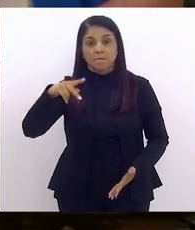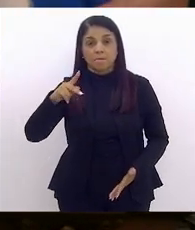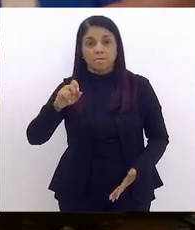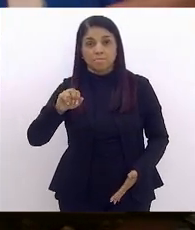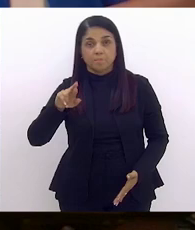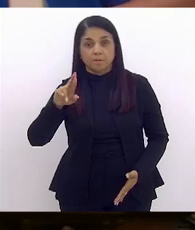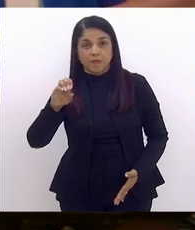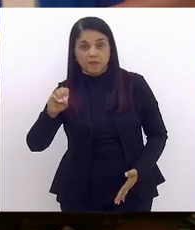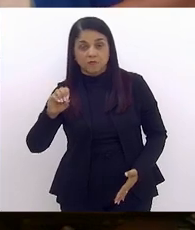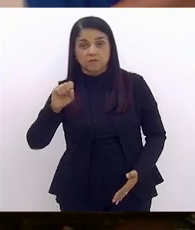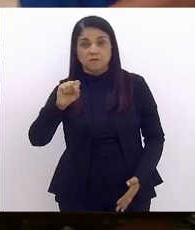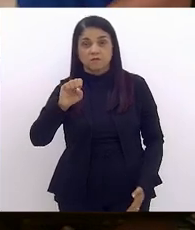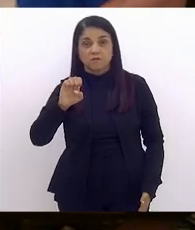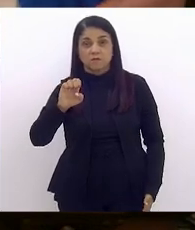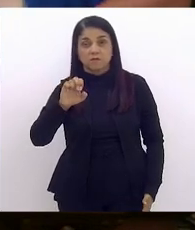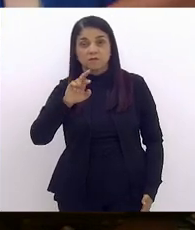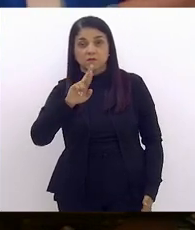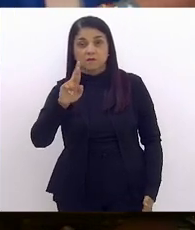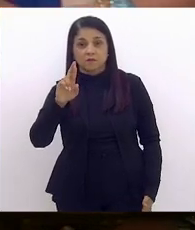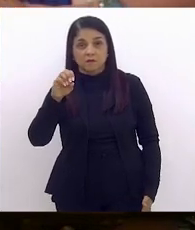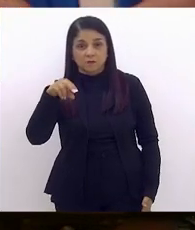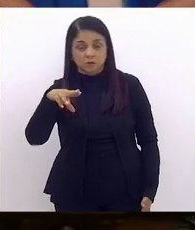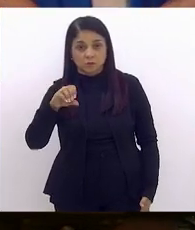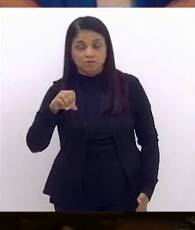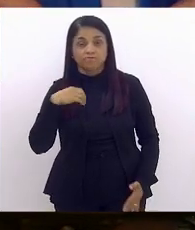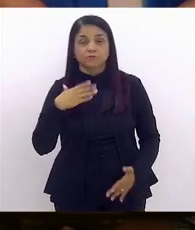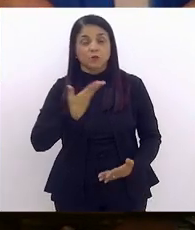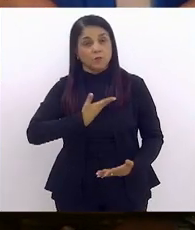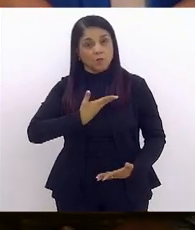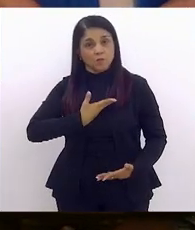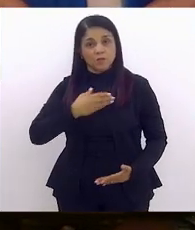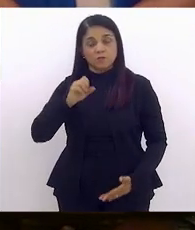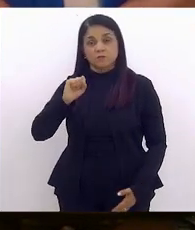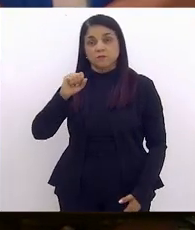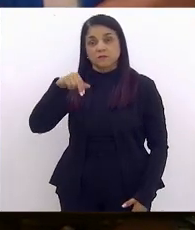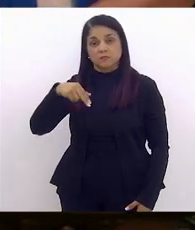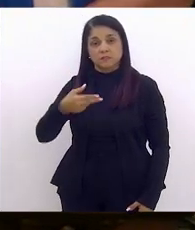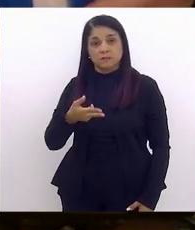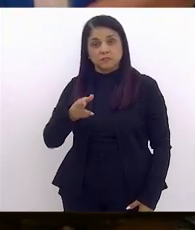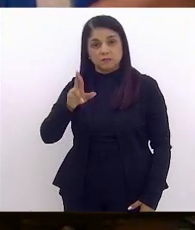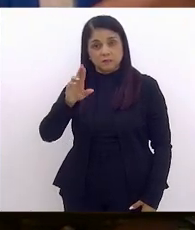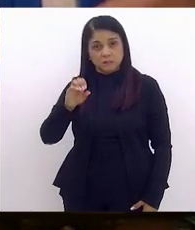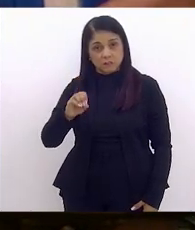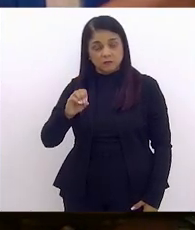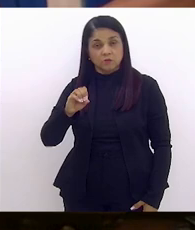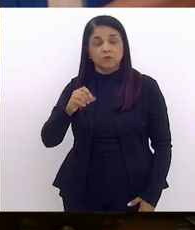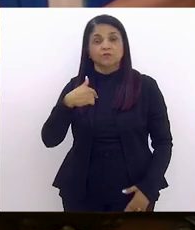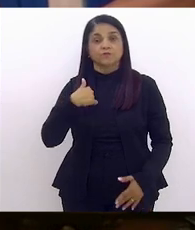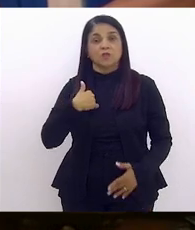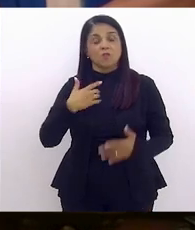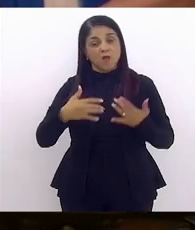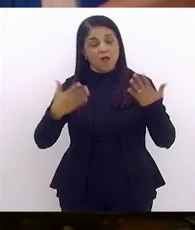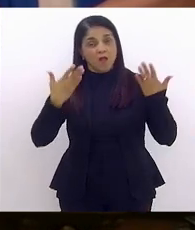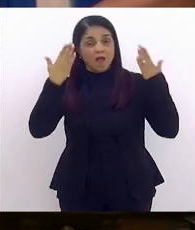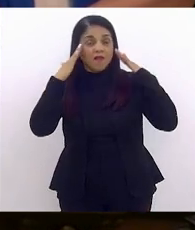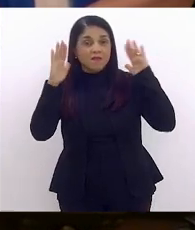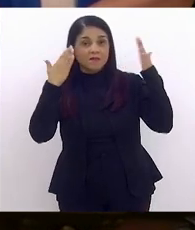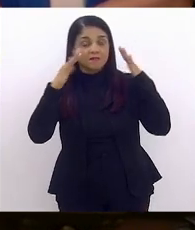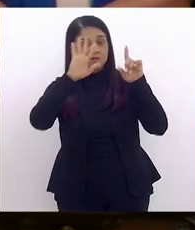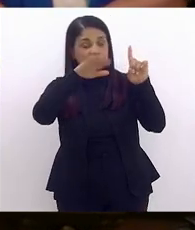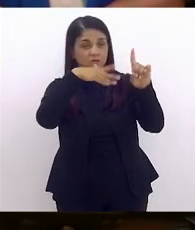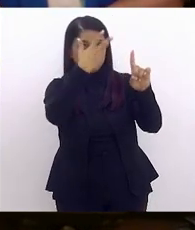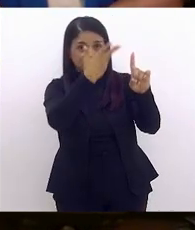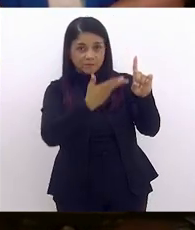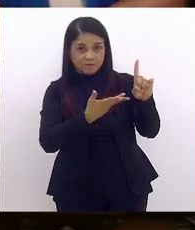modo, meu querido companheiro Sandro Avelar, eu tenho muita alegria em poder homenageá-lo,